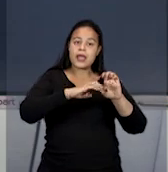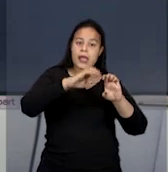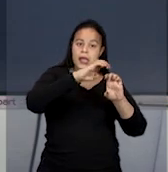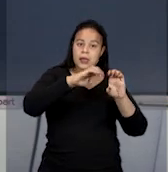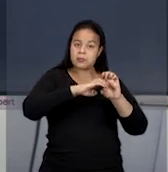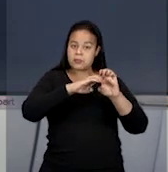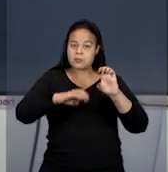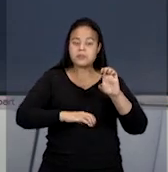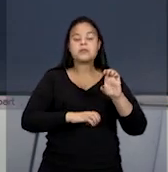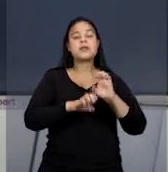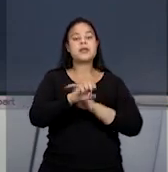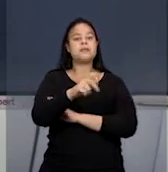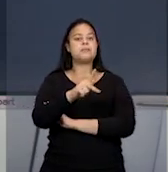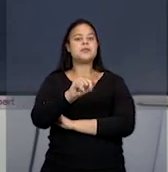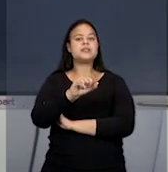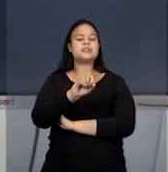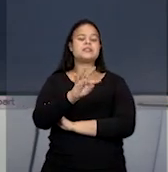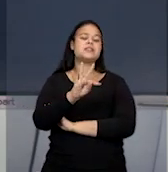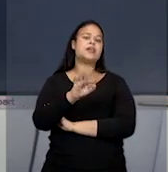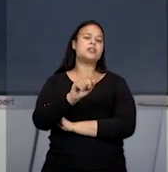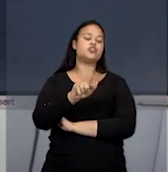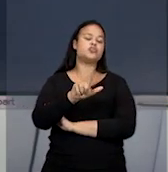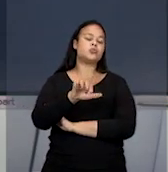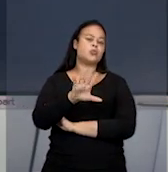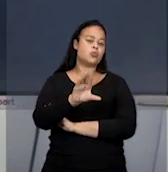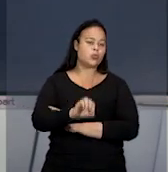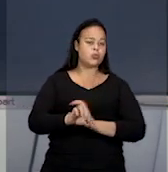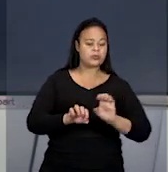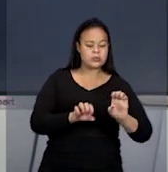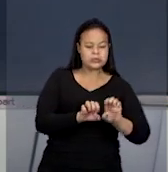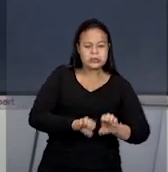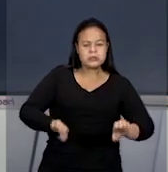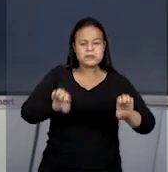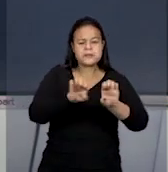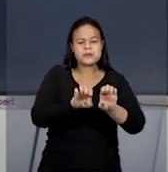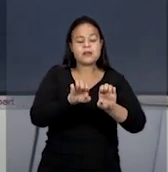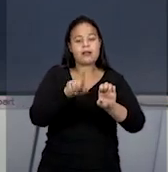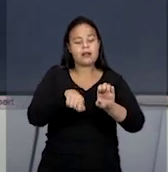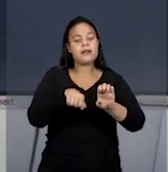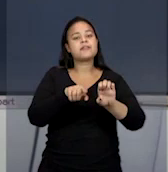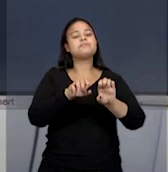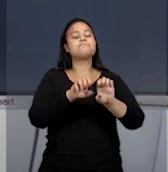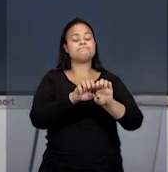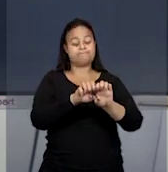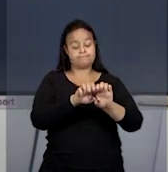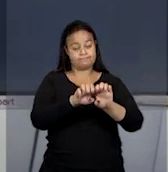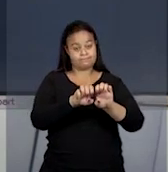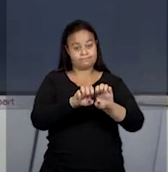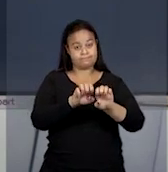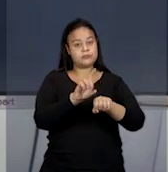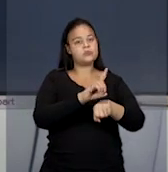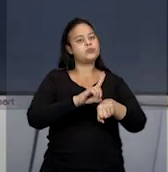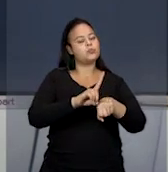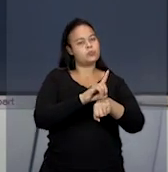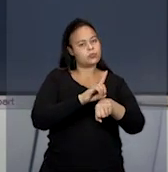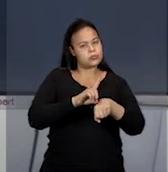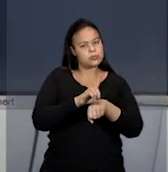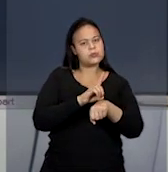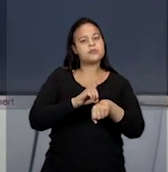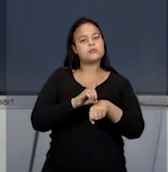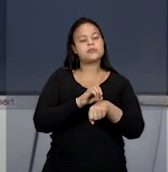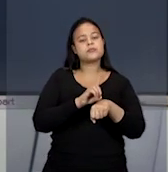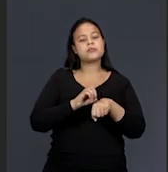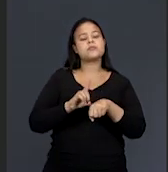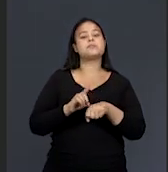eu sei que Ezinho, Ezinho, ele vai ser epistático. Então, se eu tiver Ezinho, Ezinho, ele vai ser o quê? Dourado.